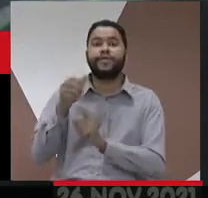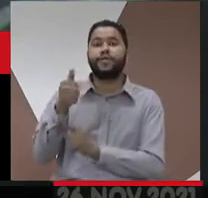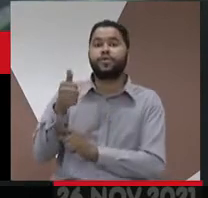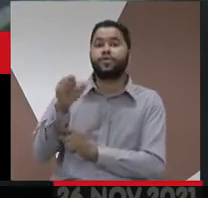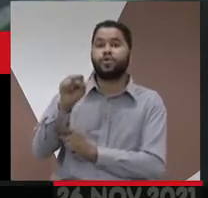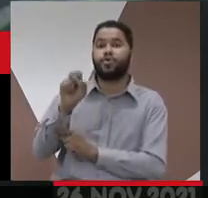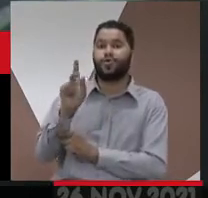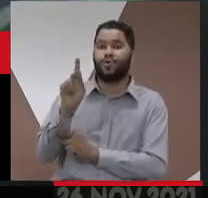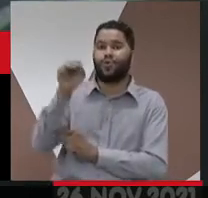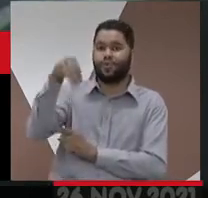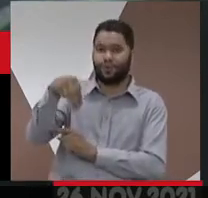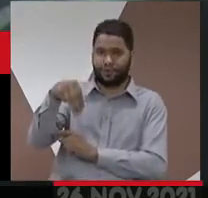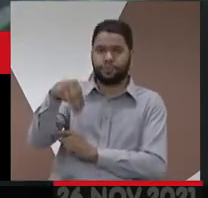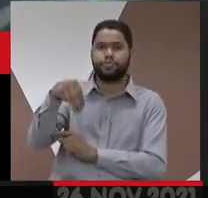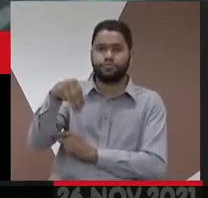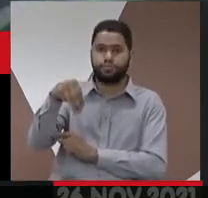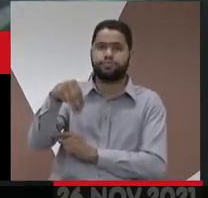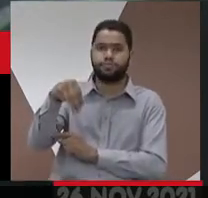quilômetros.